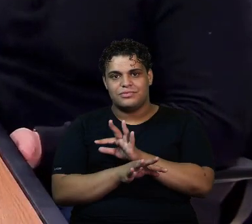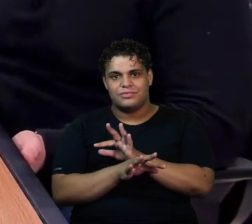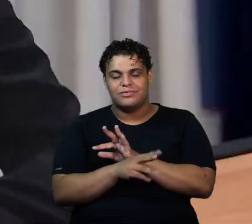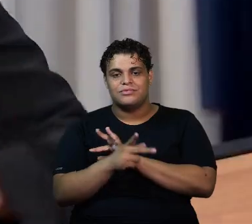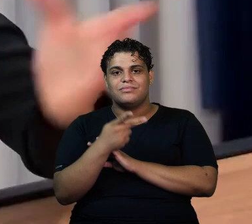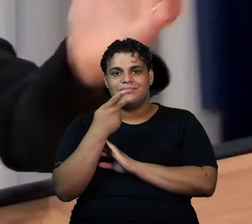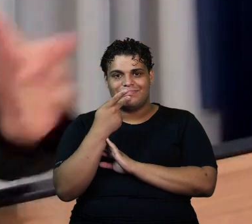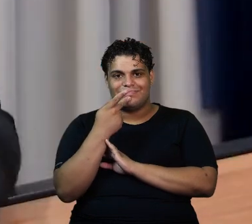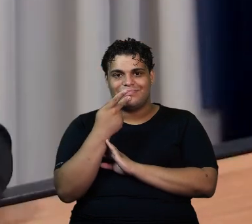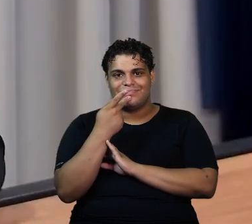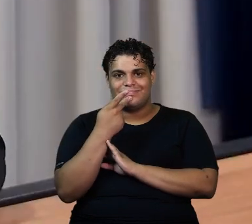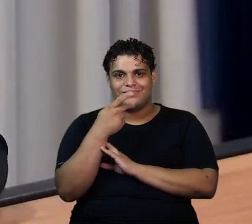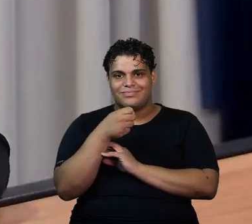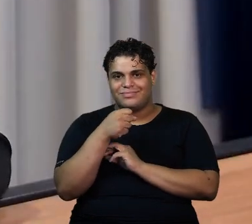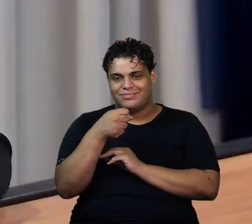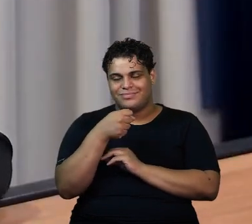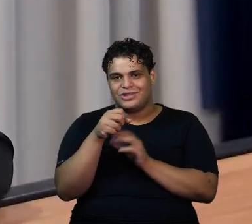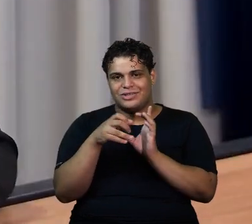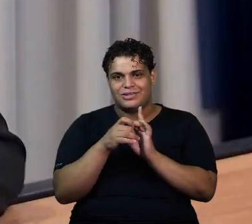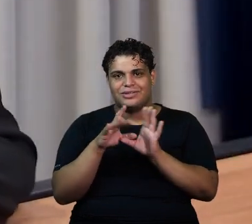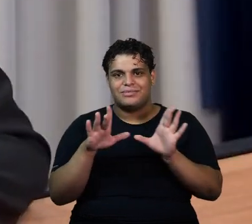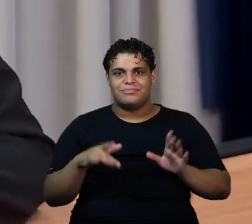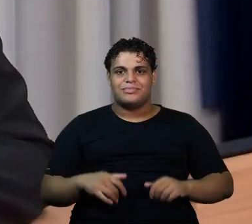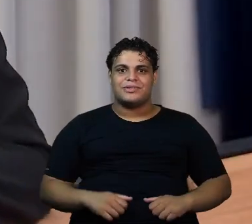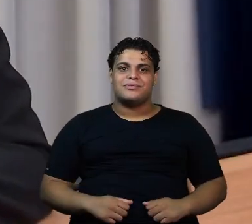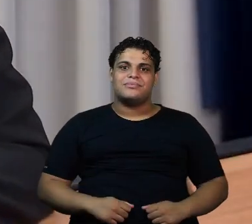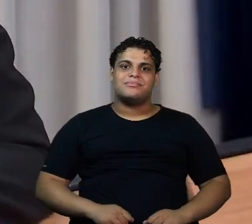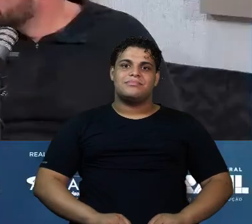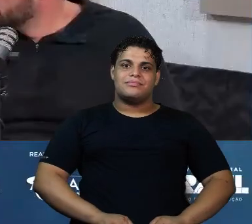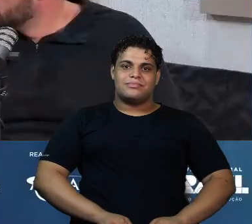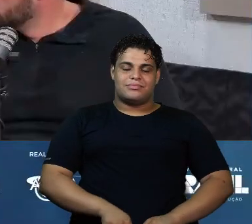algumas palavras. O microfone está aberto para vocês.